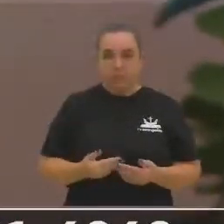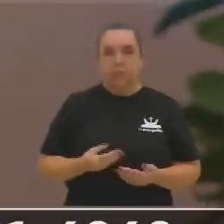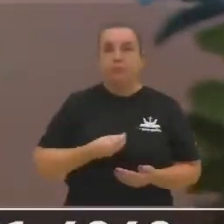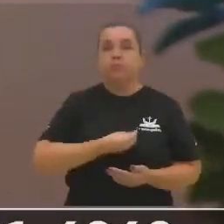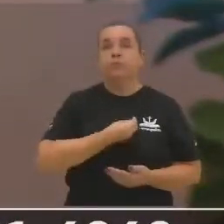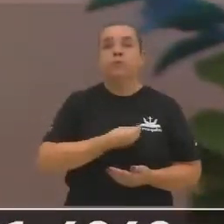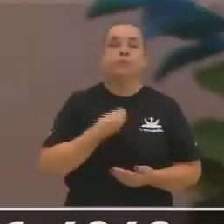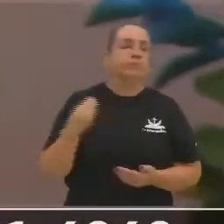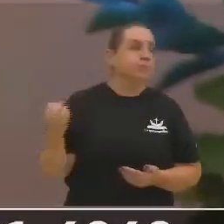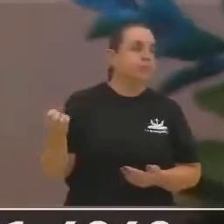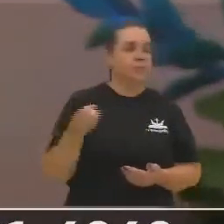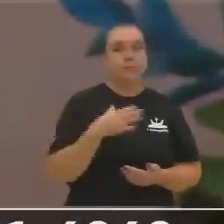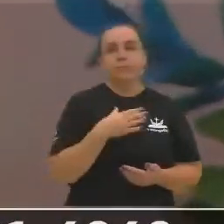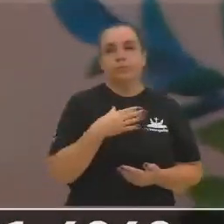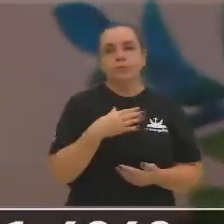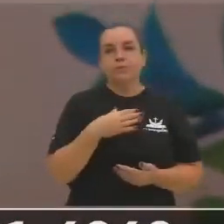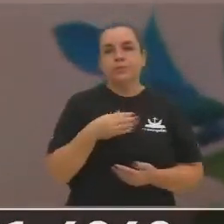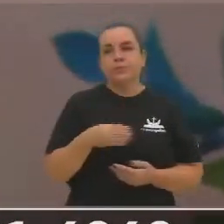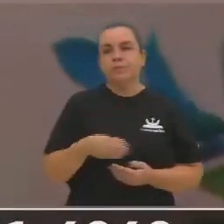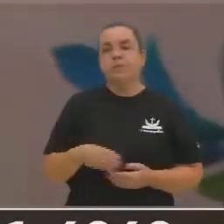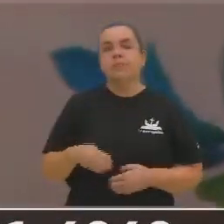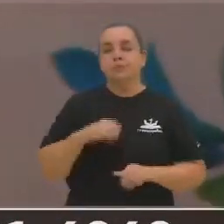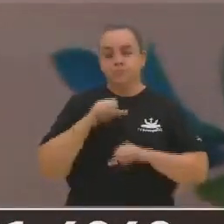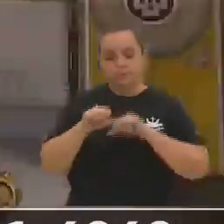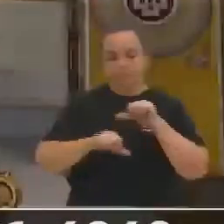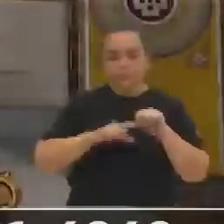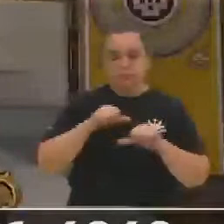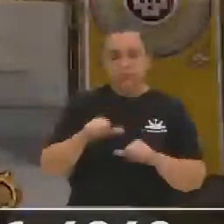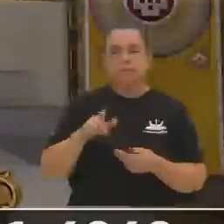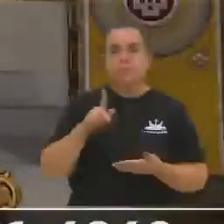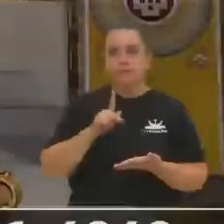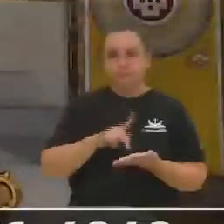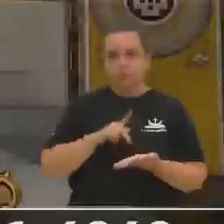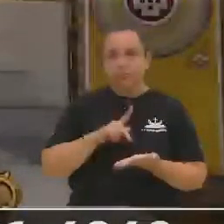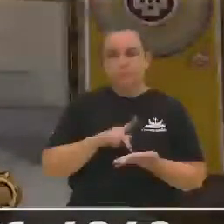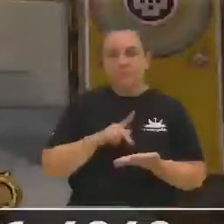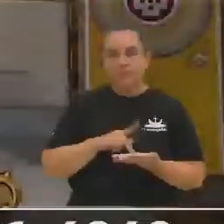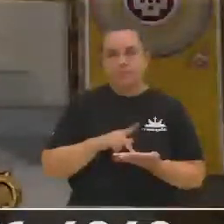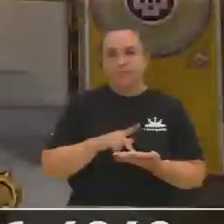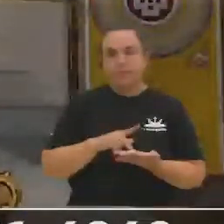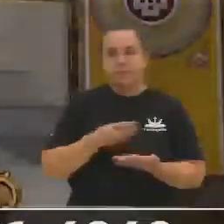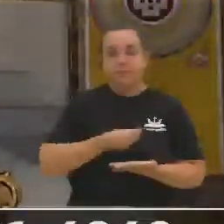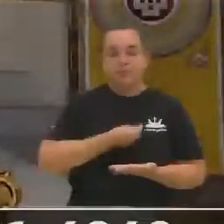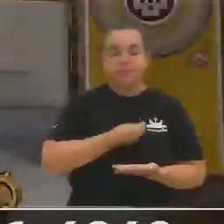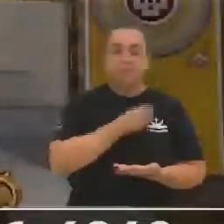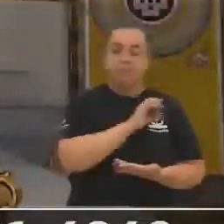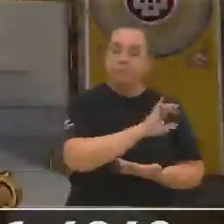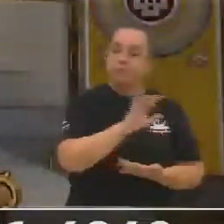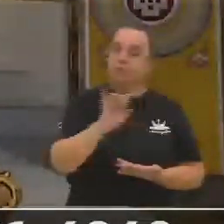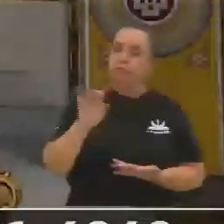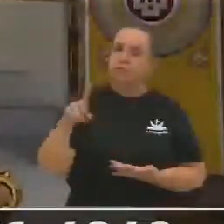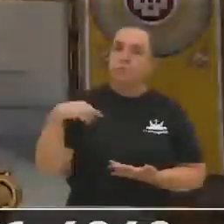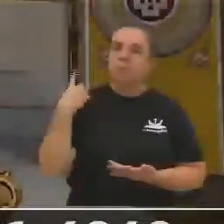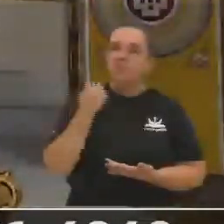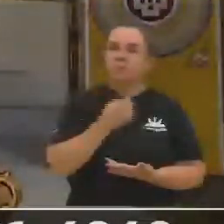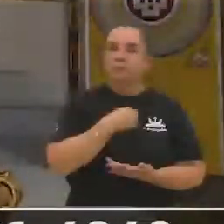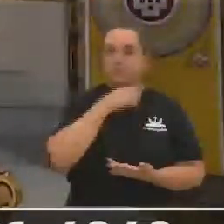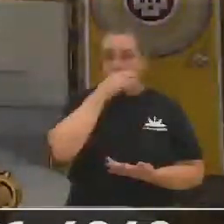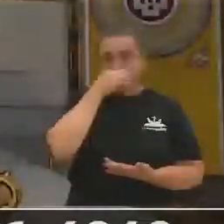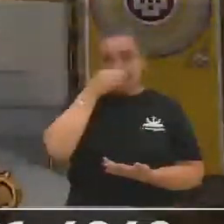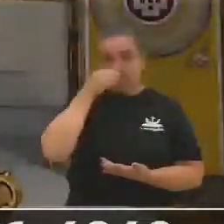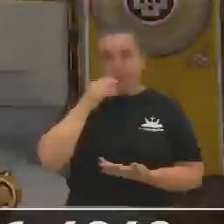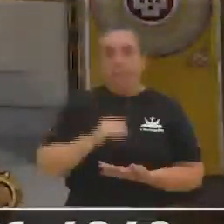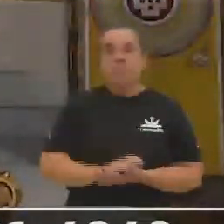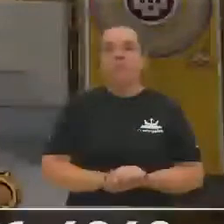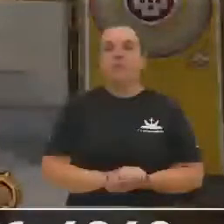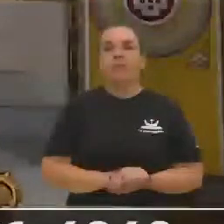vida nova e de mudança na vida de cada um de nós.